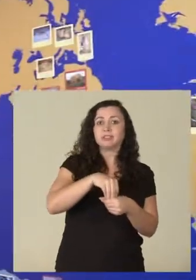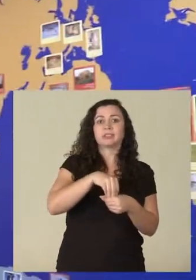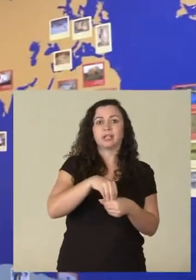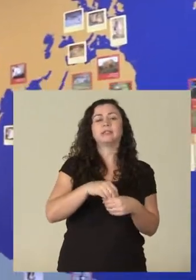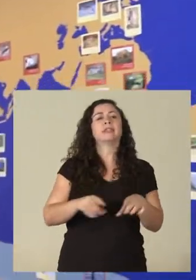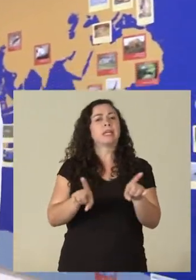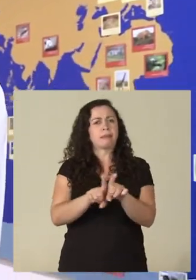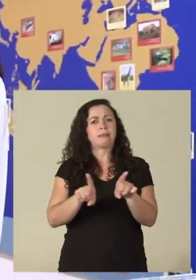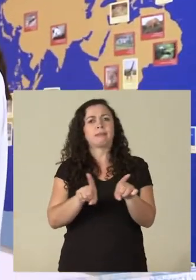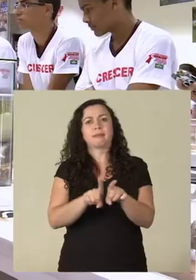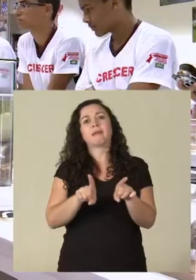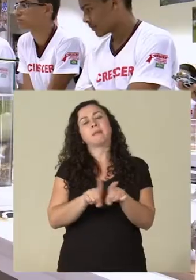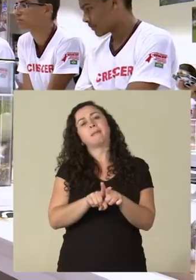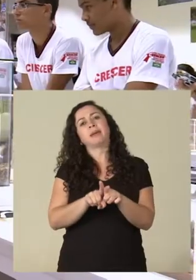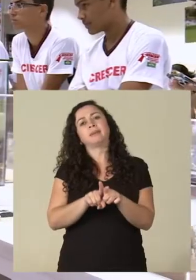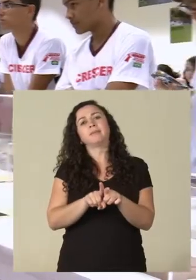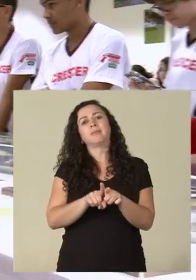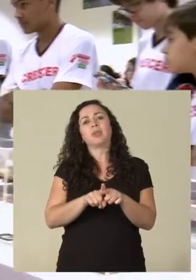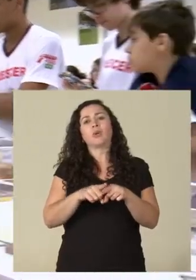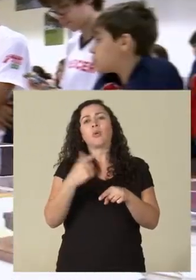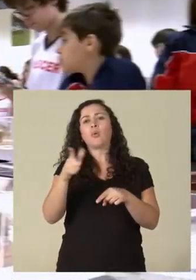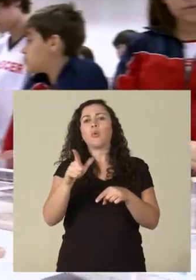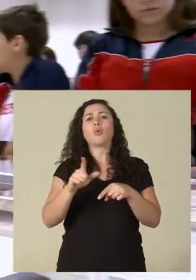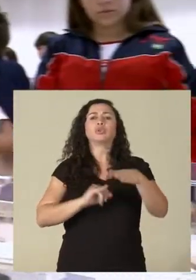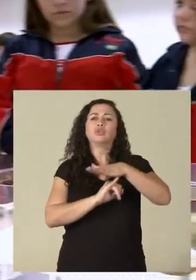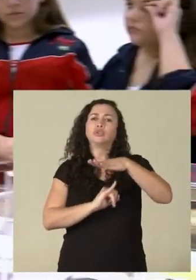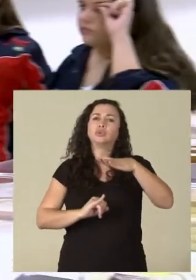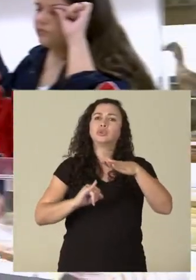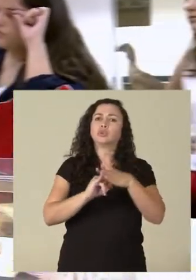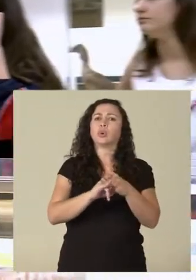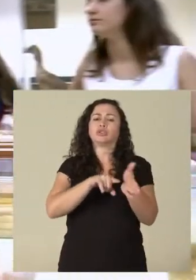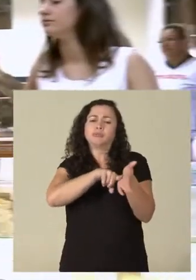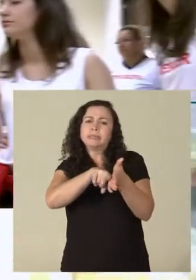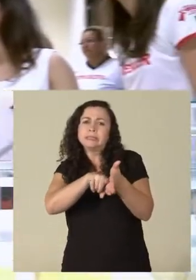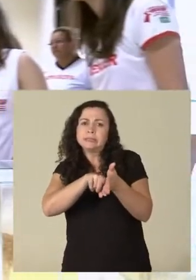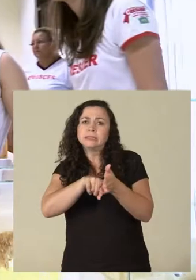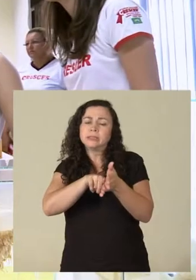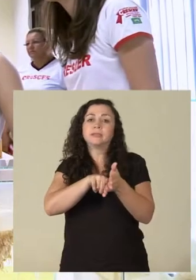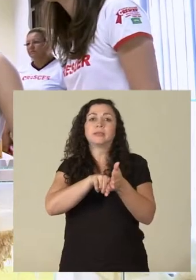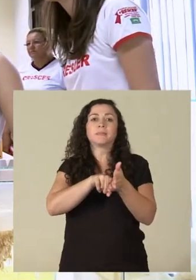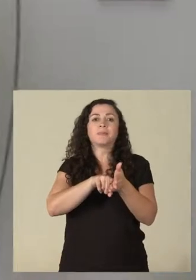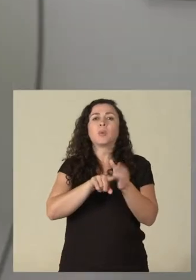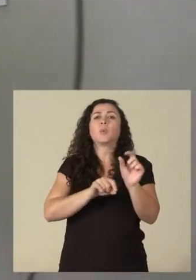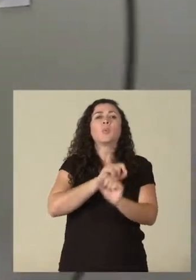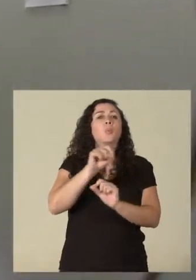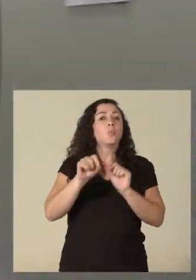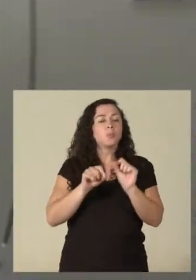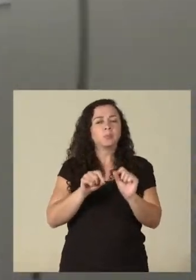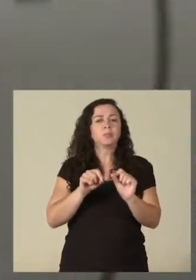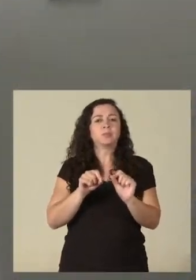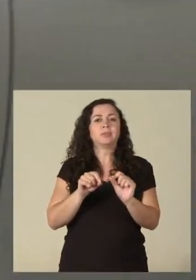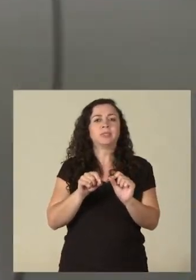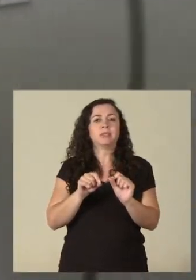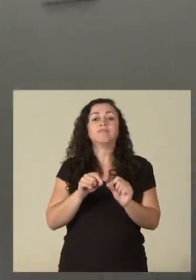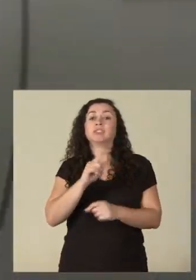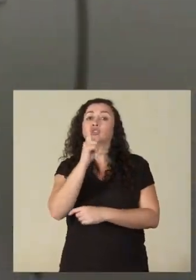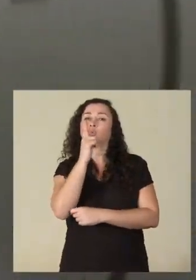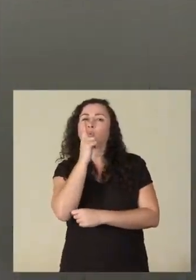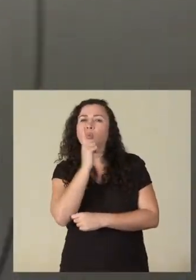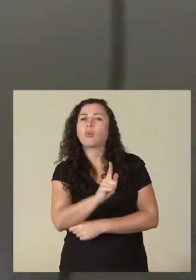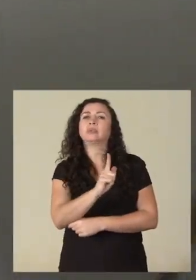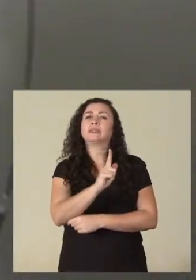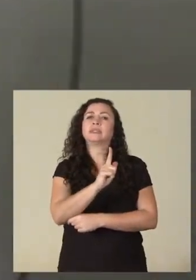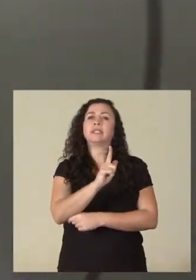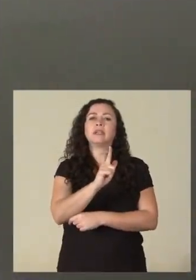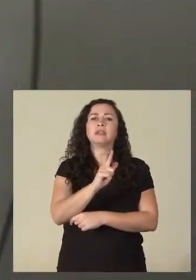universidade, ou até mesmo dentro das instituições fomentadoras de pesquisa, é a questão de você